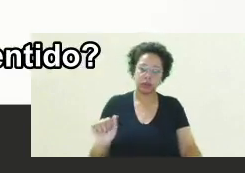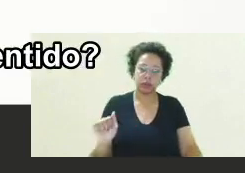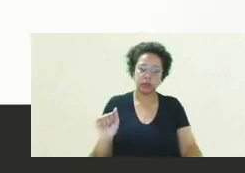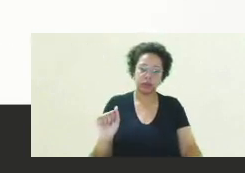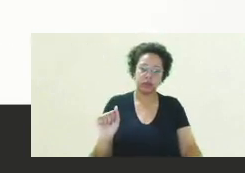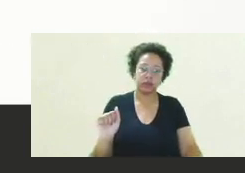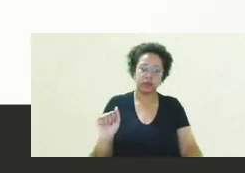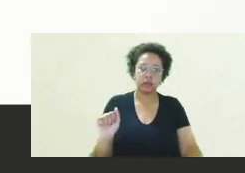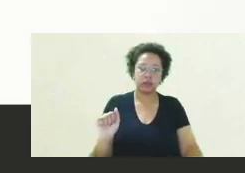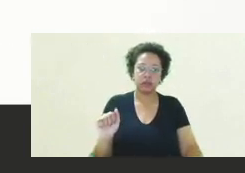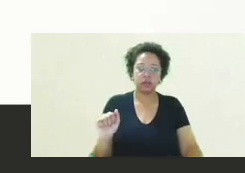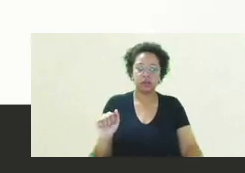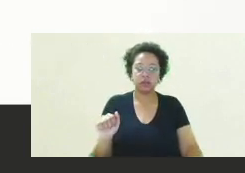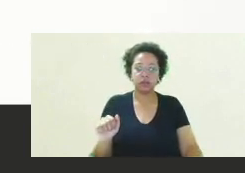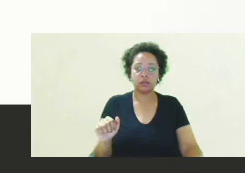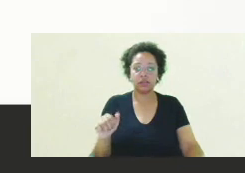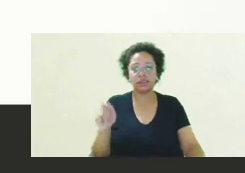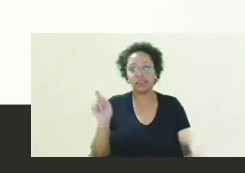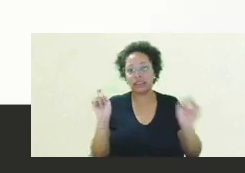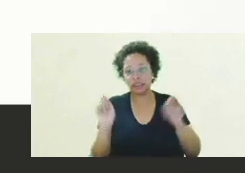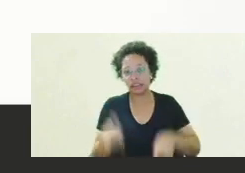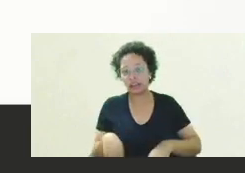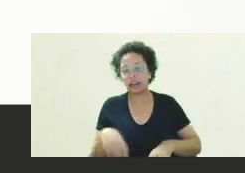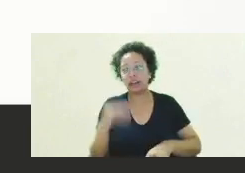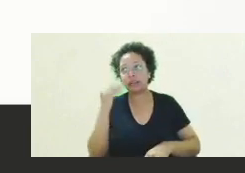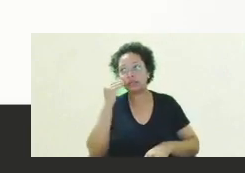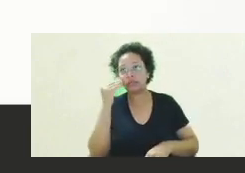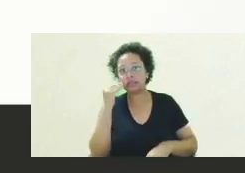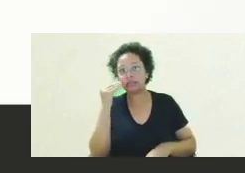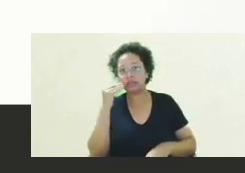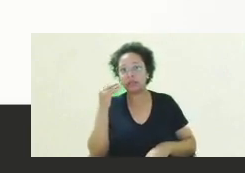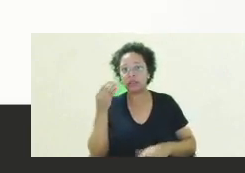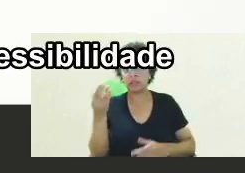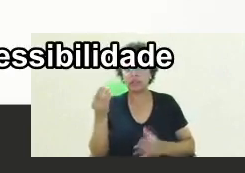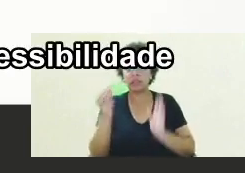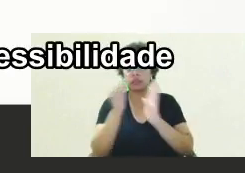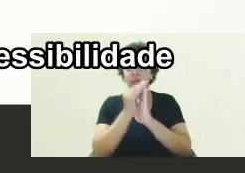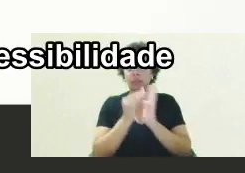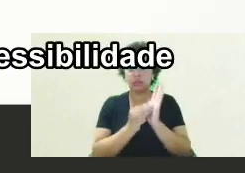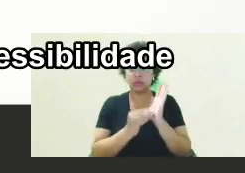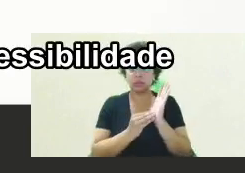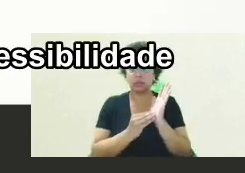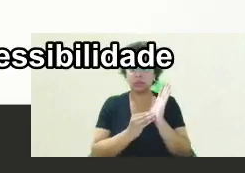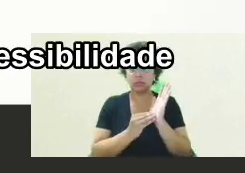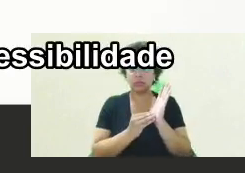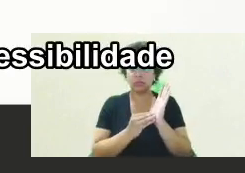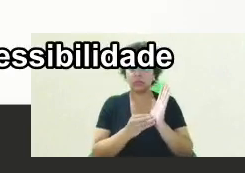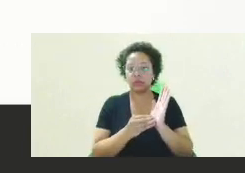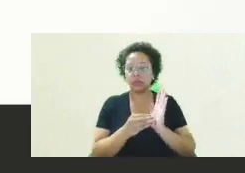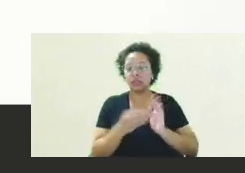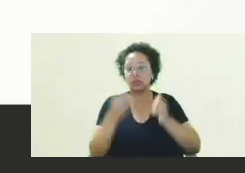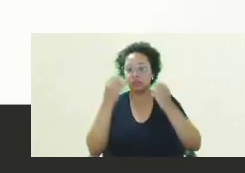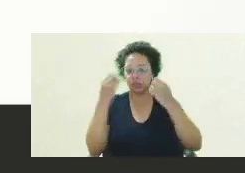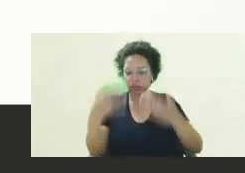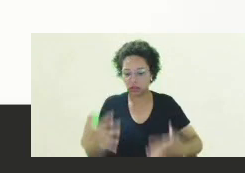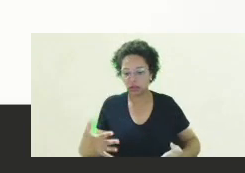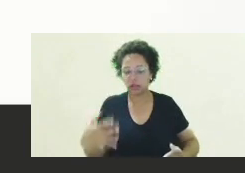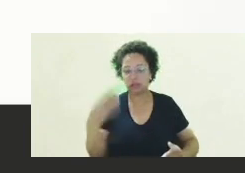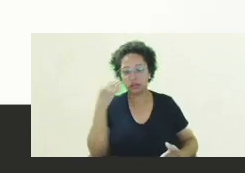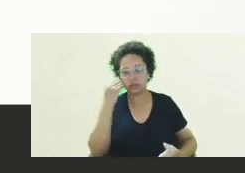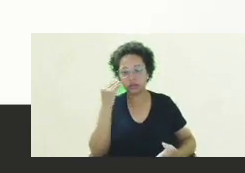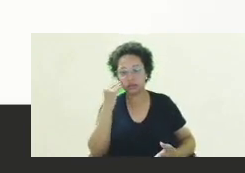faz sentido? Isso dá certo? Documentar o resultado de um teste de acessibilidade